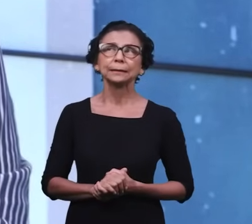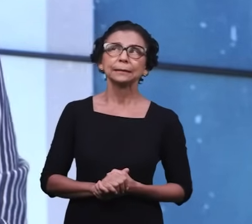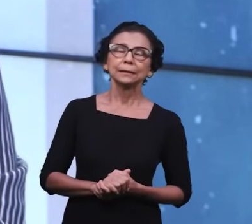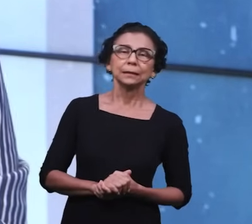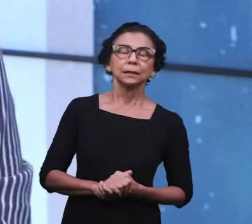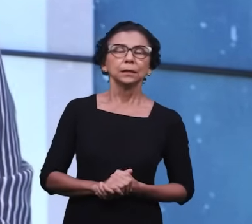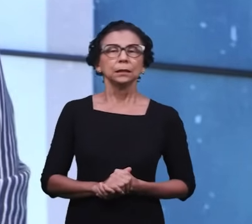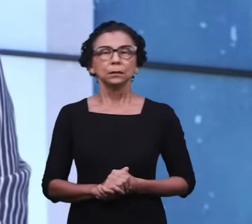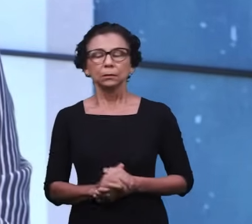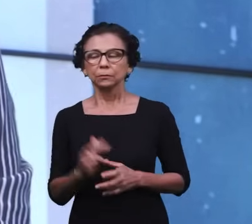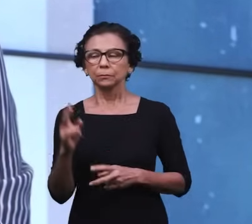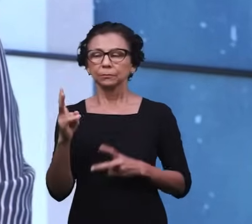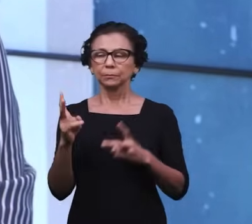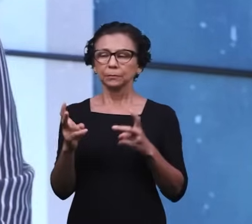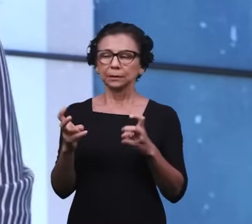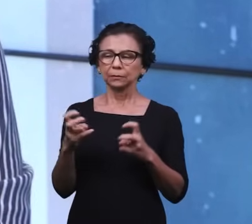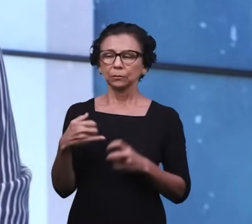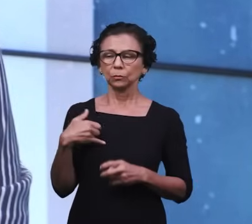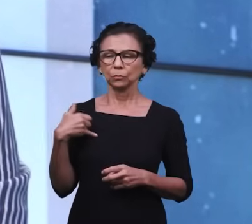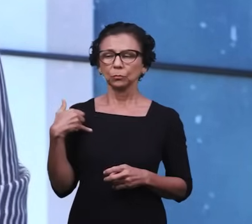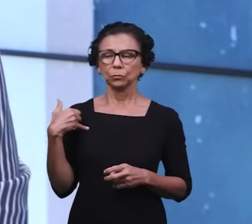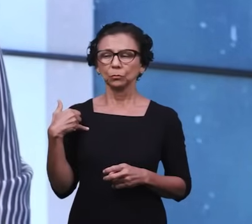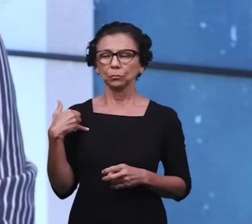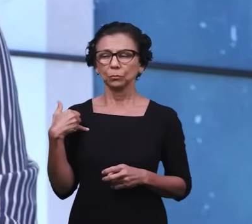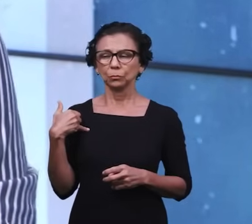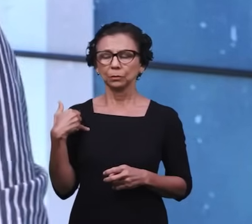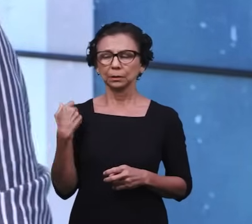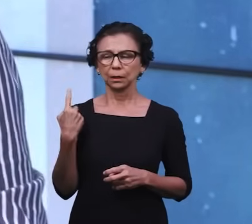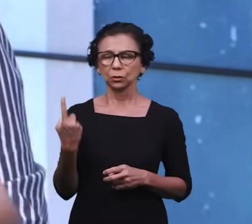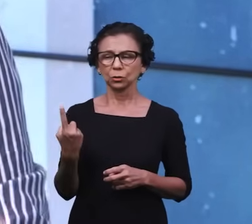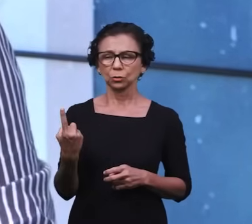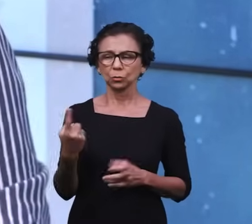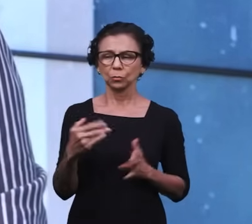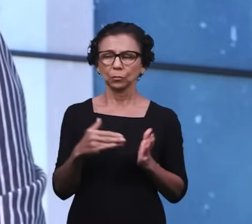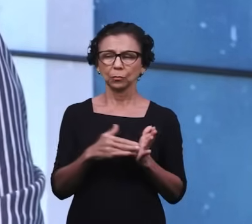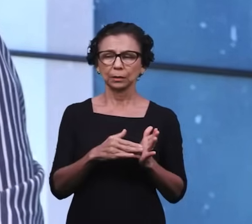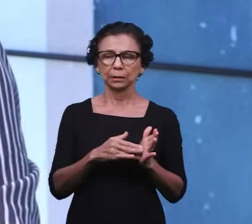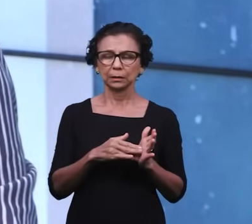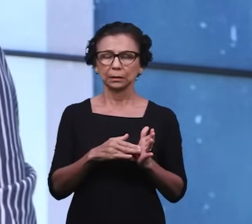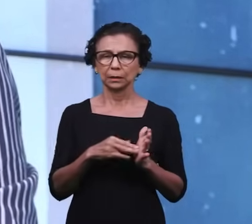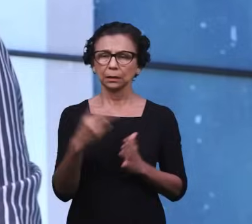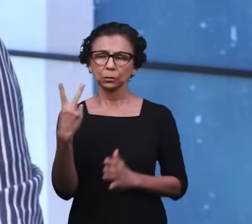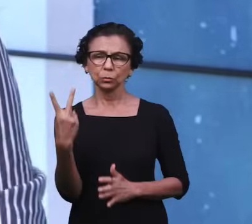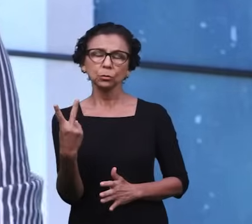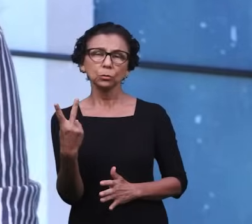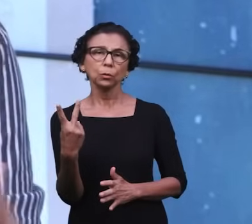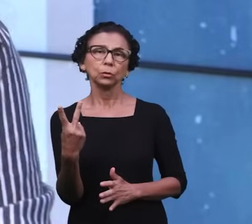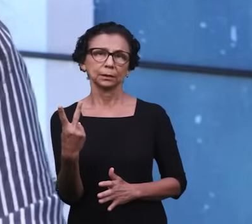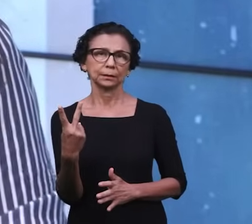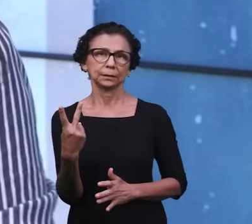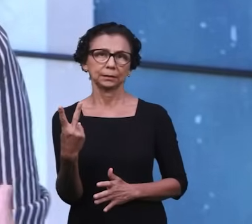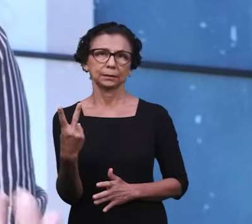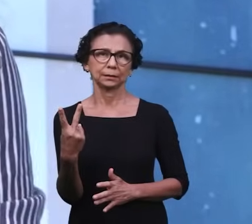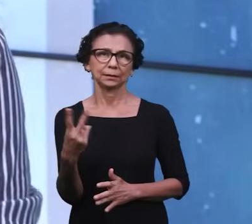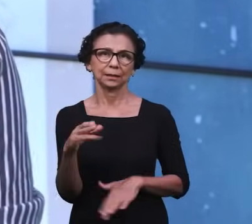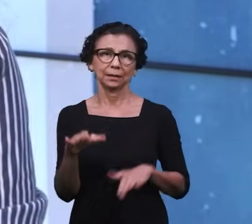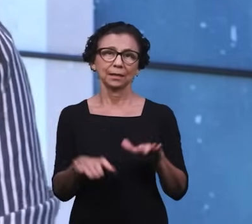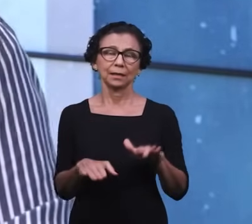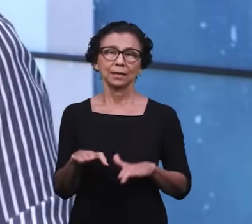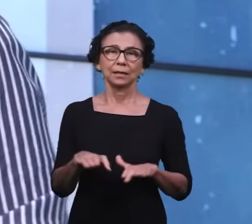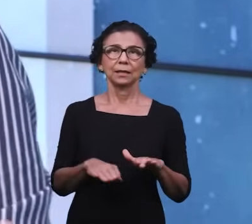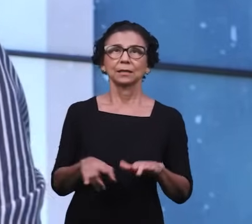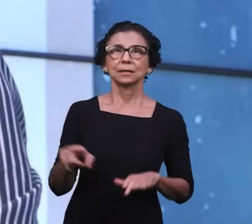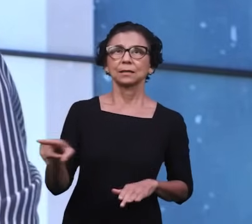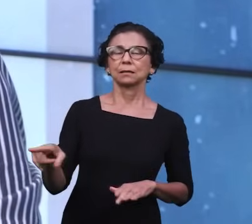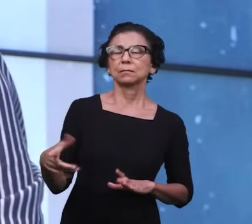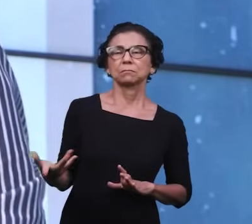ficou nessa dúvida e observando. Porque até 2 anos, as crianças, às vezes, ele tinha esse atraso de